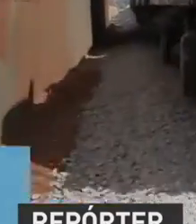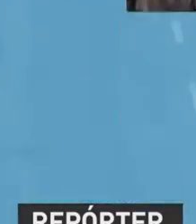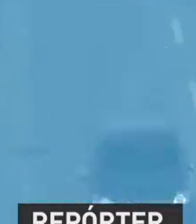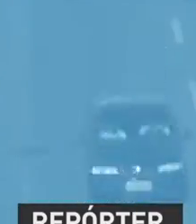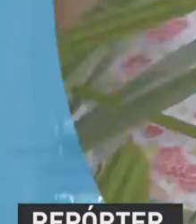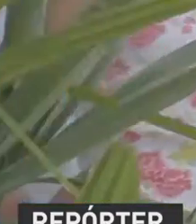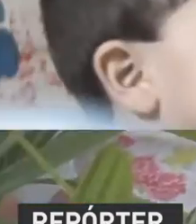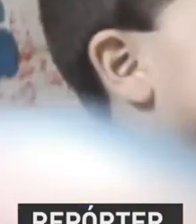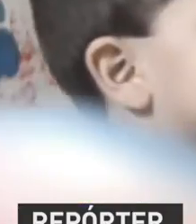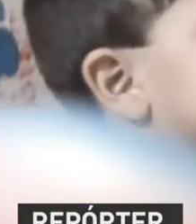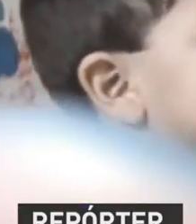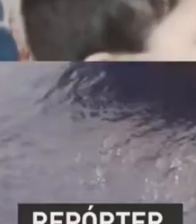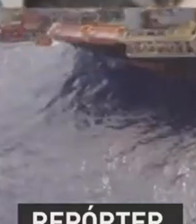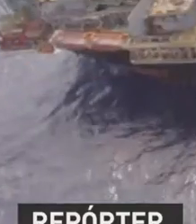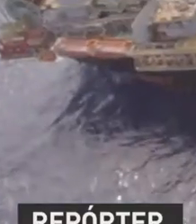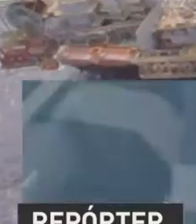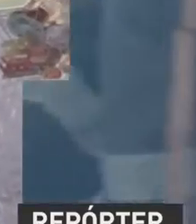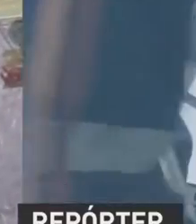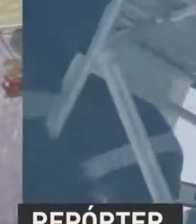ae